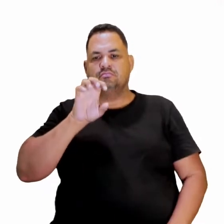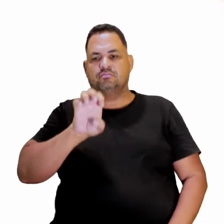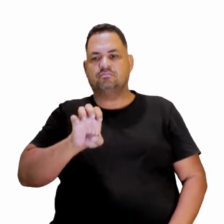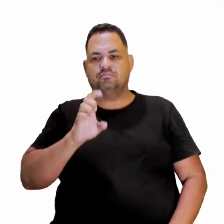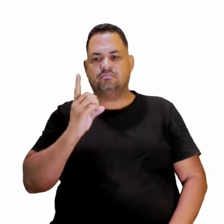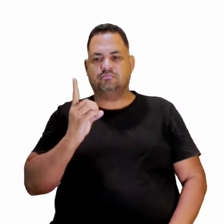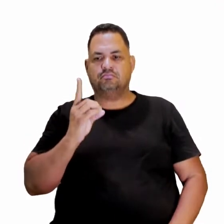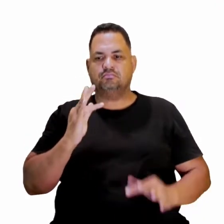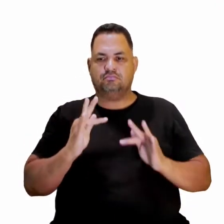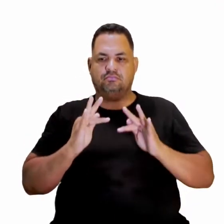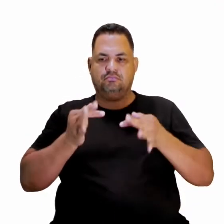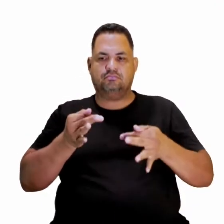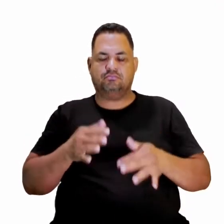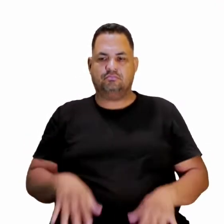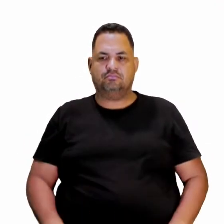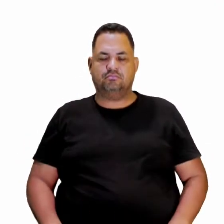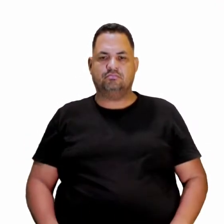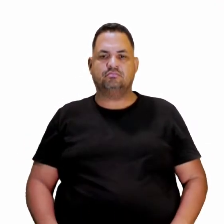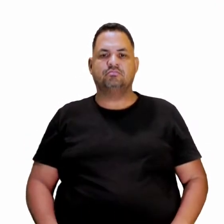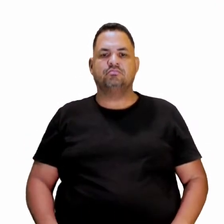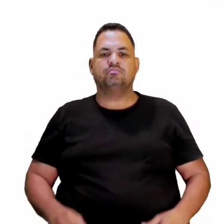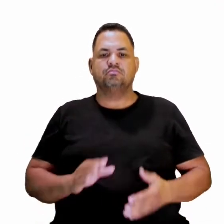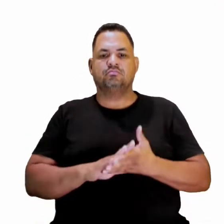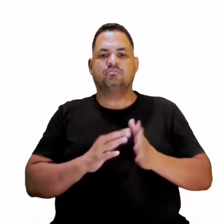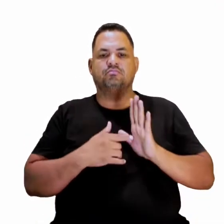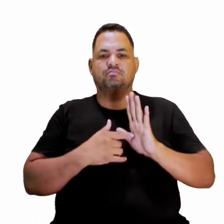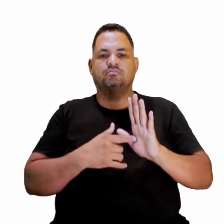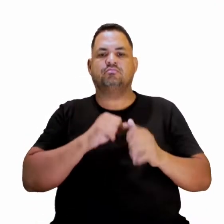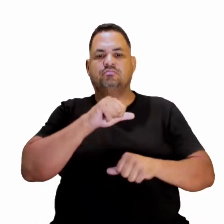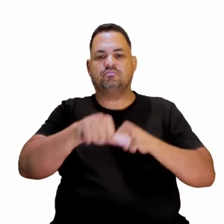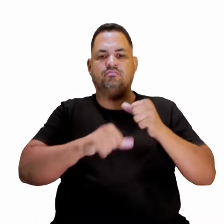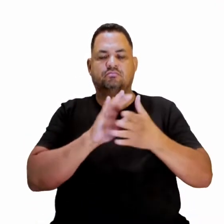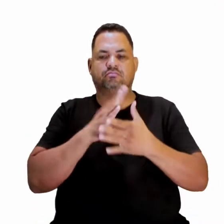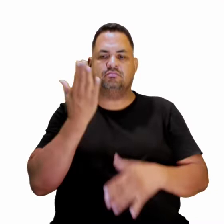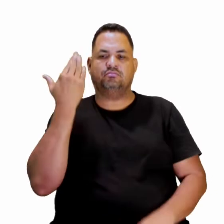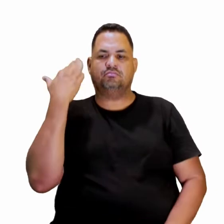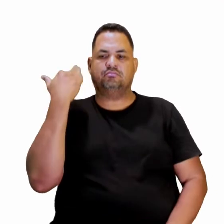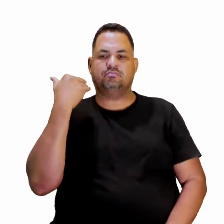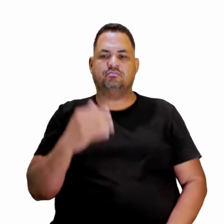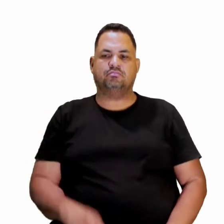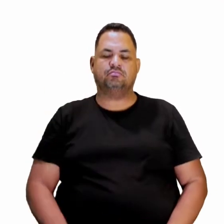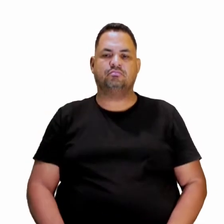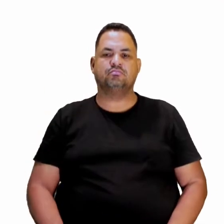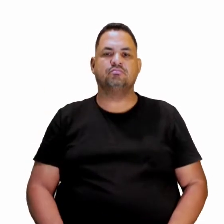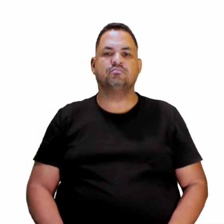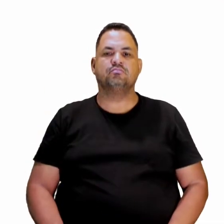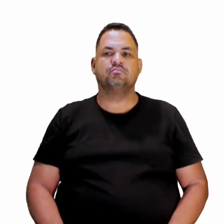esse ed no fim dele, para determinar o passado nele. Tudo bem?